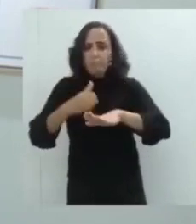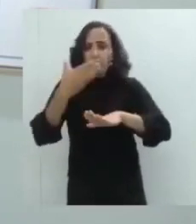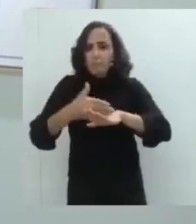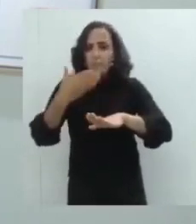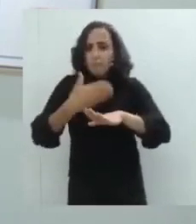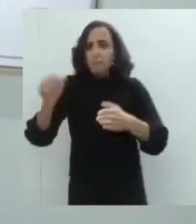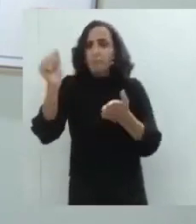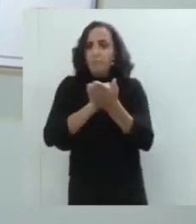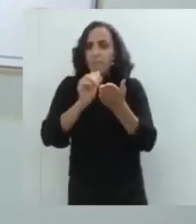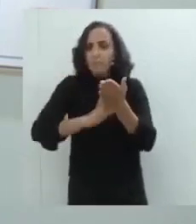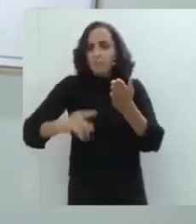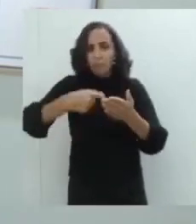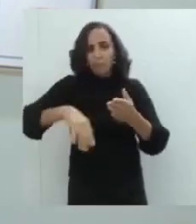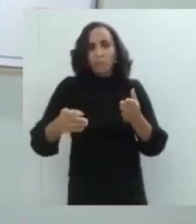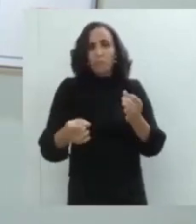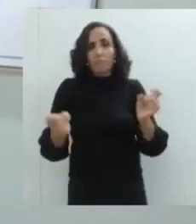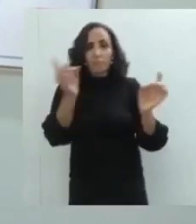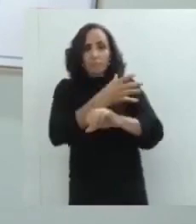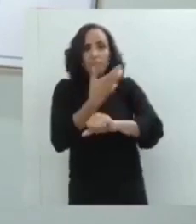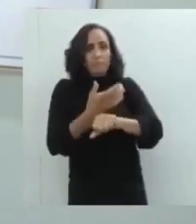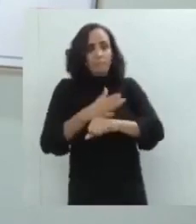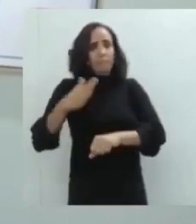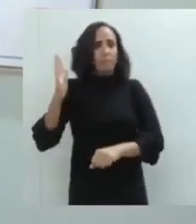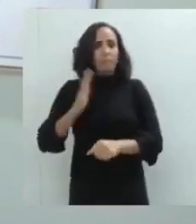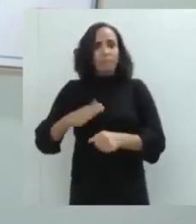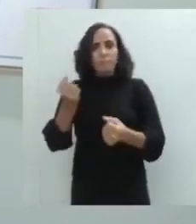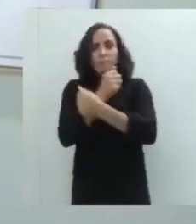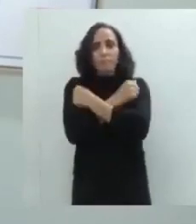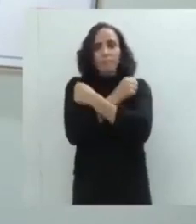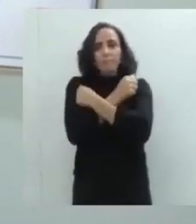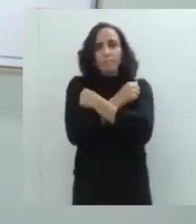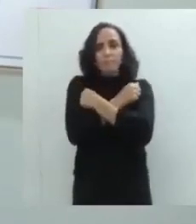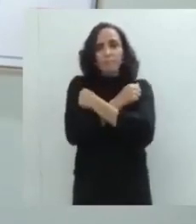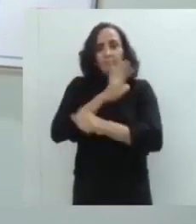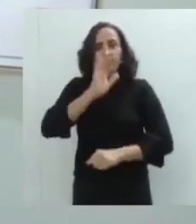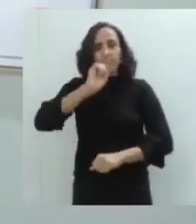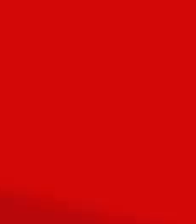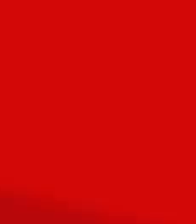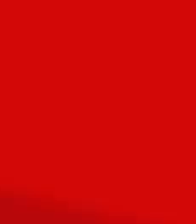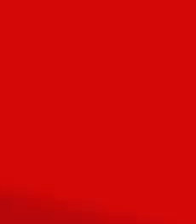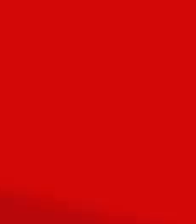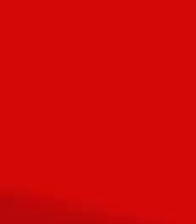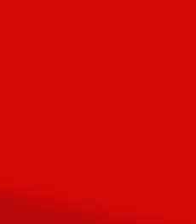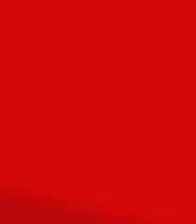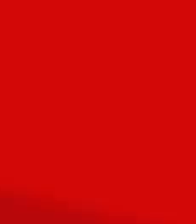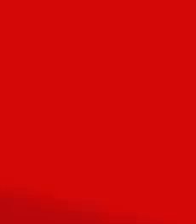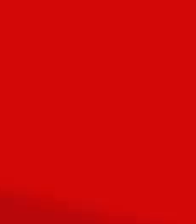para fechamento da nossa disciplina. Tranquilo? Um forte abraço e até a próxima.